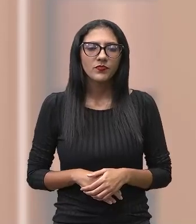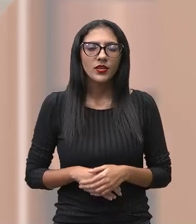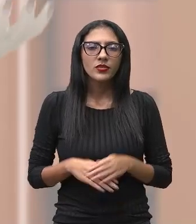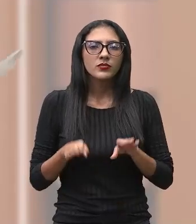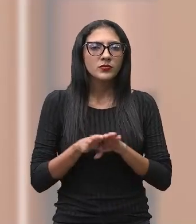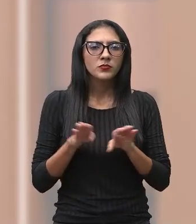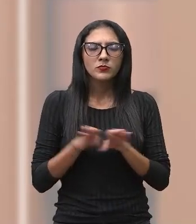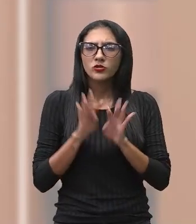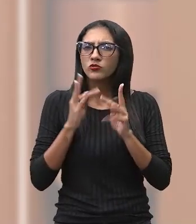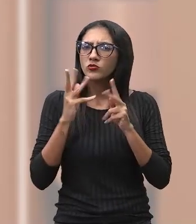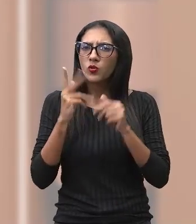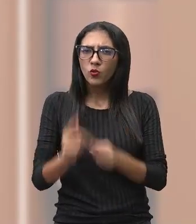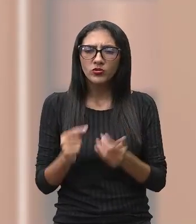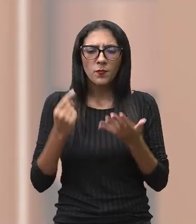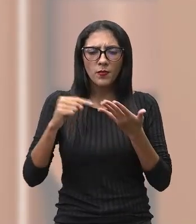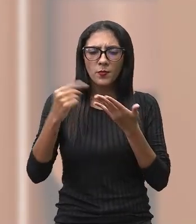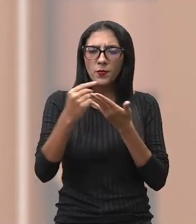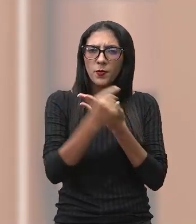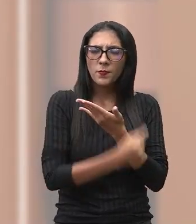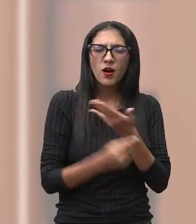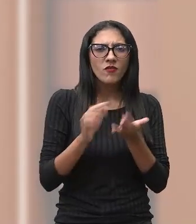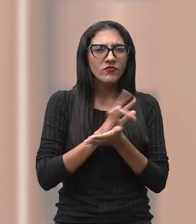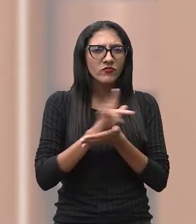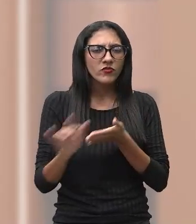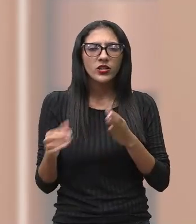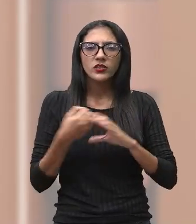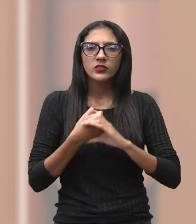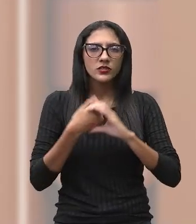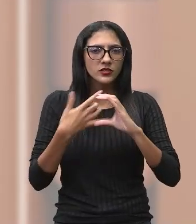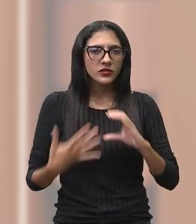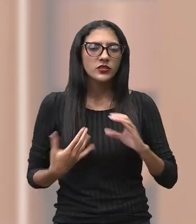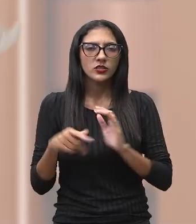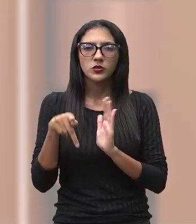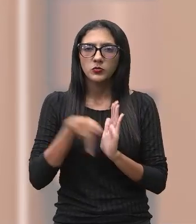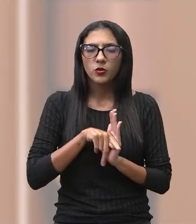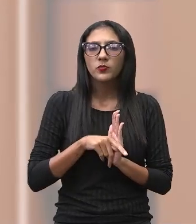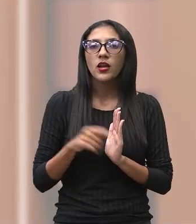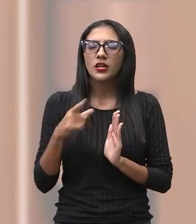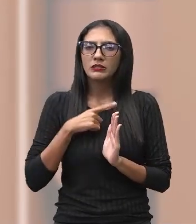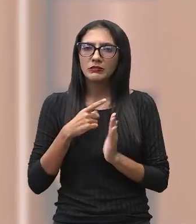essa combinação, né, de fatores que são